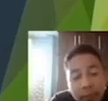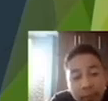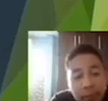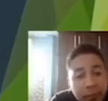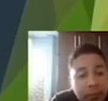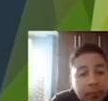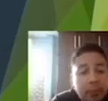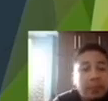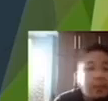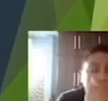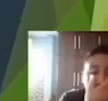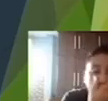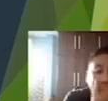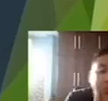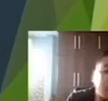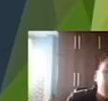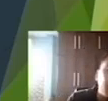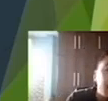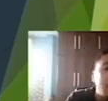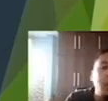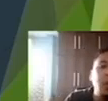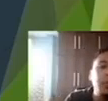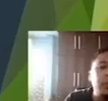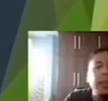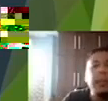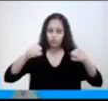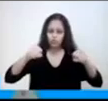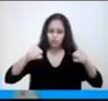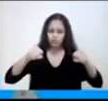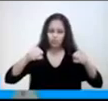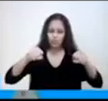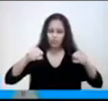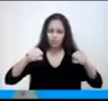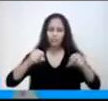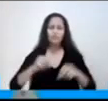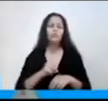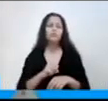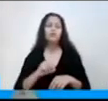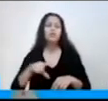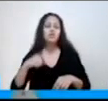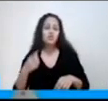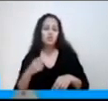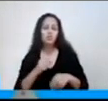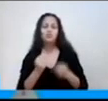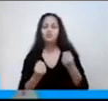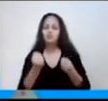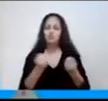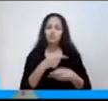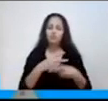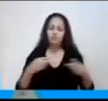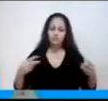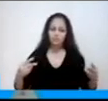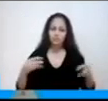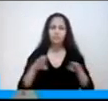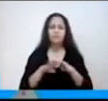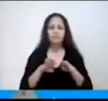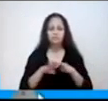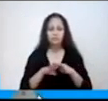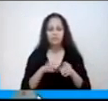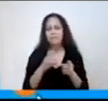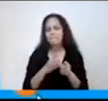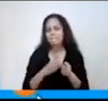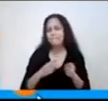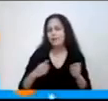Simples, ó. Eu não sei qual que é a... E outros veículos de 2 para 7. Então a gente vê aí